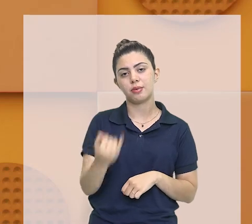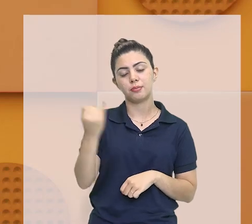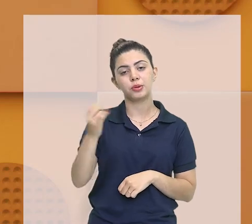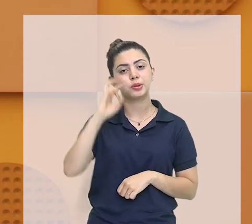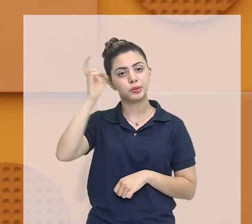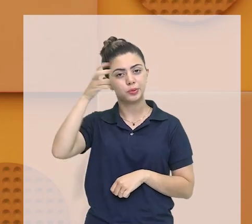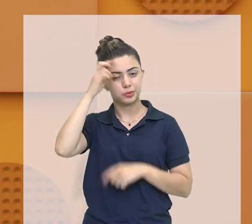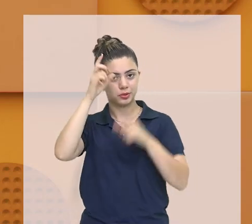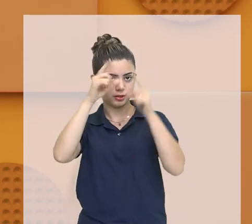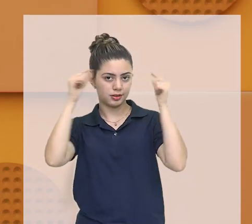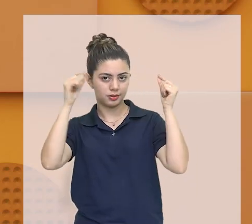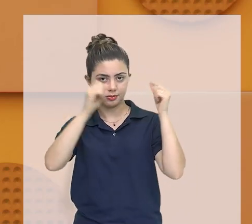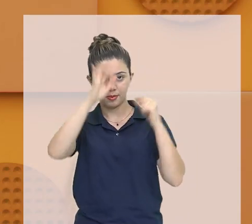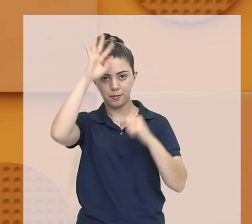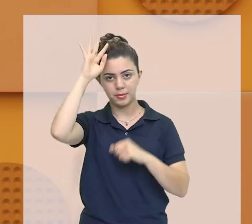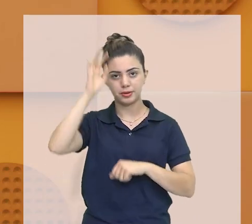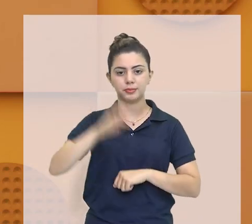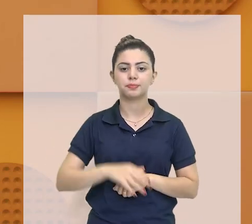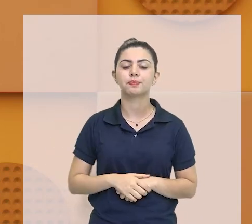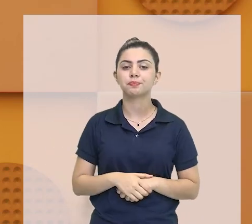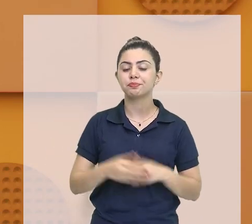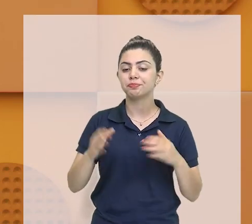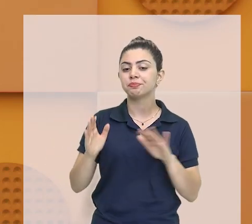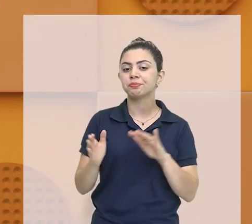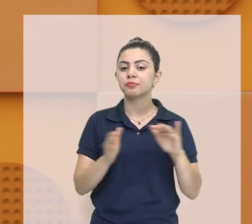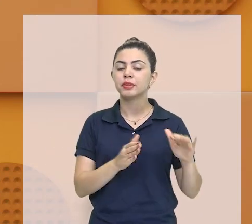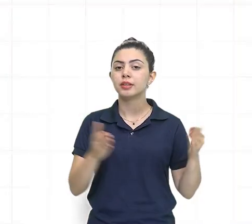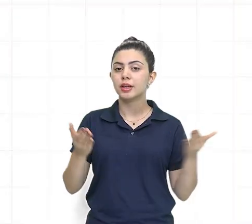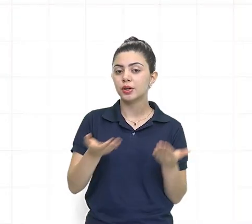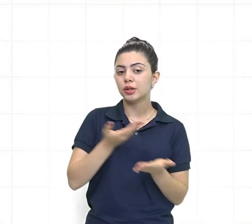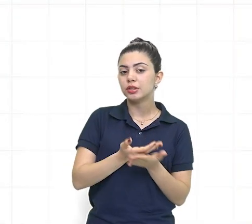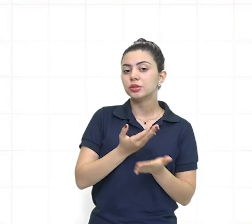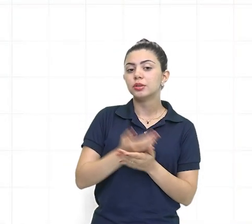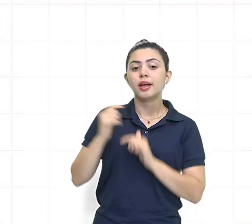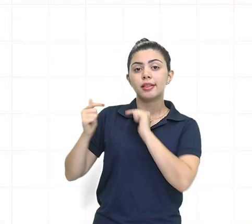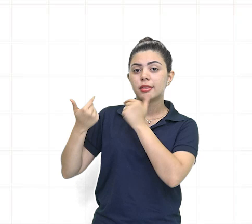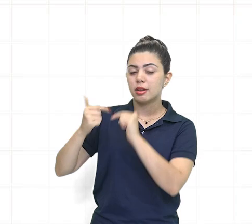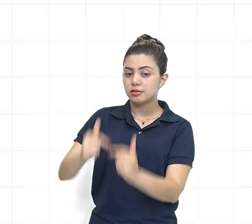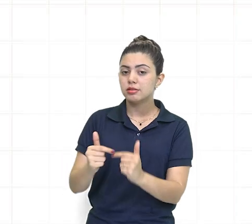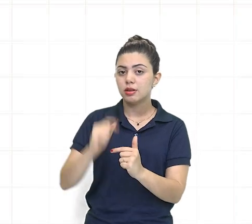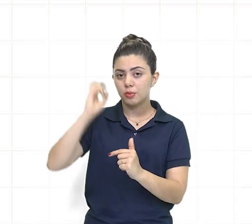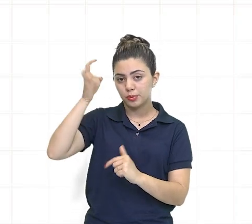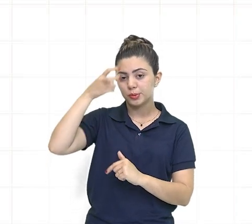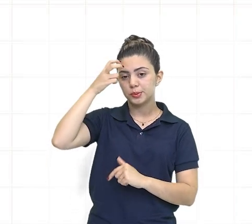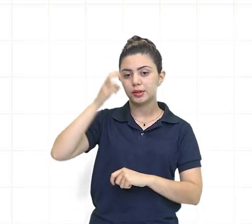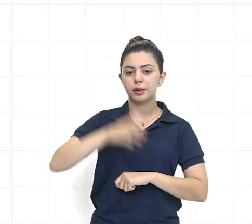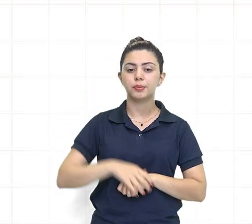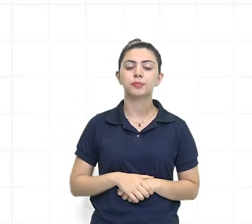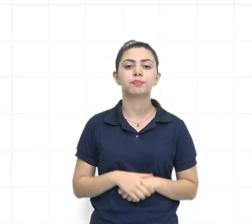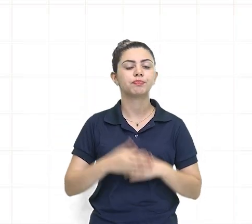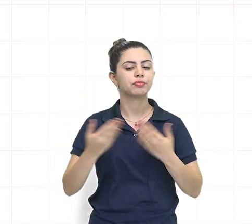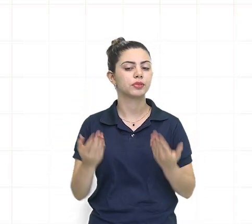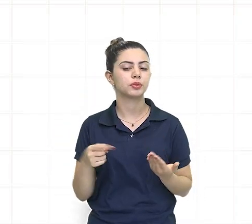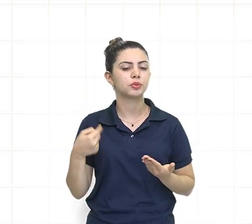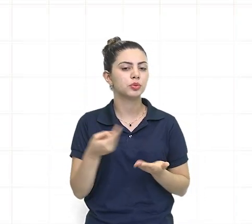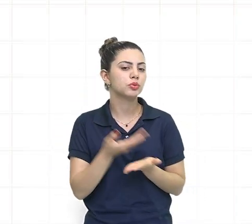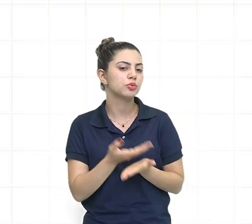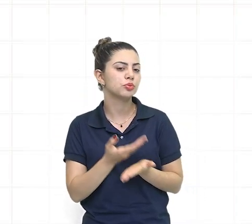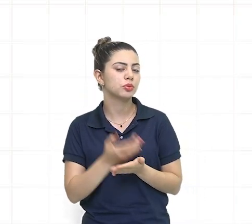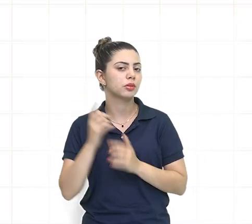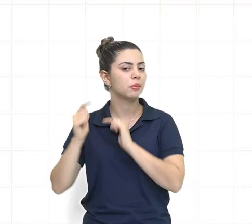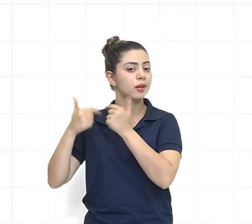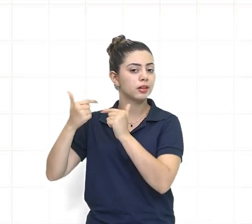cultura greco-romana. Vamos falar, então, um pouco sobre as tradições, então, culturais, não é mesmo? Então, quando a gente fala sobre as